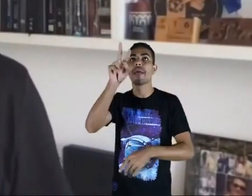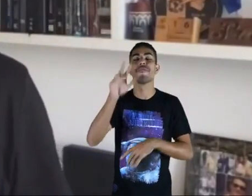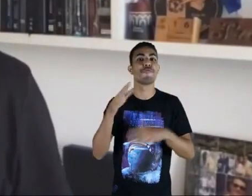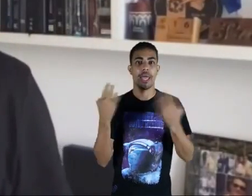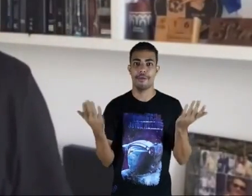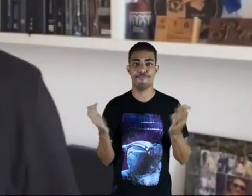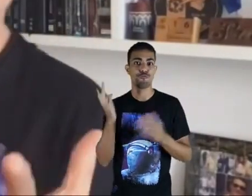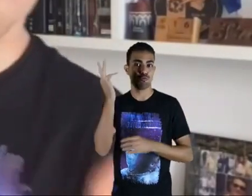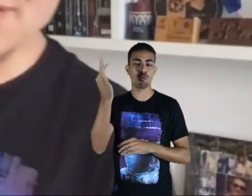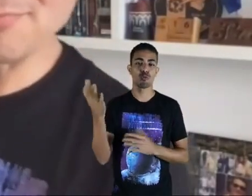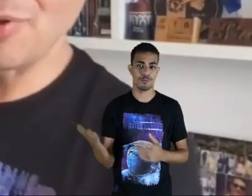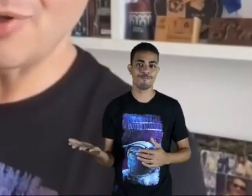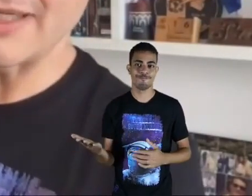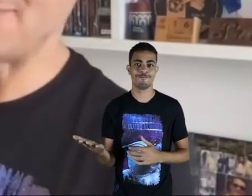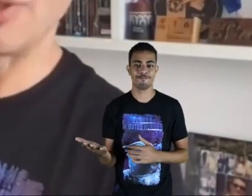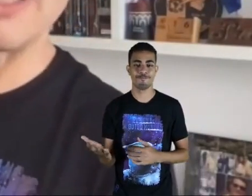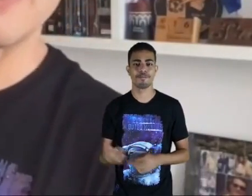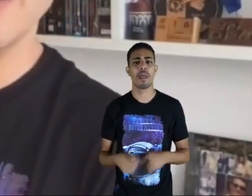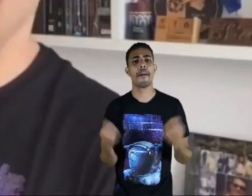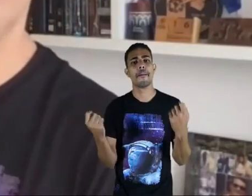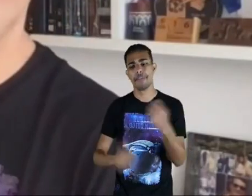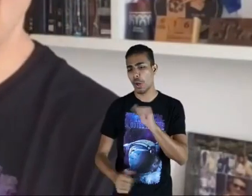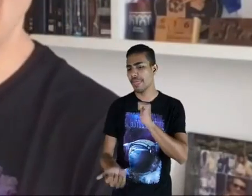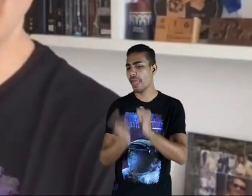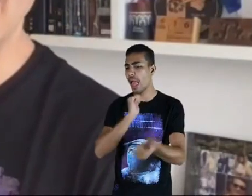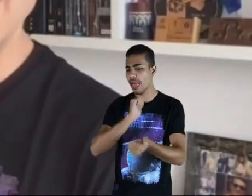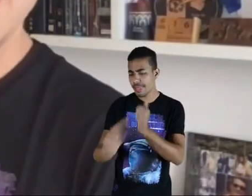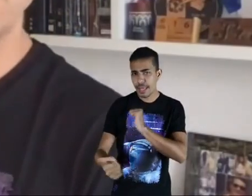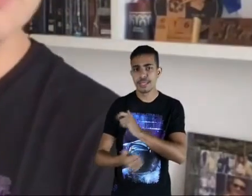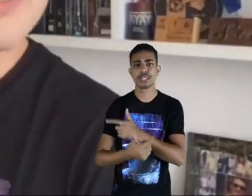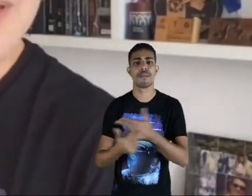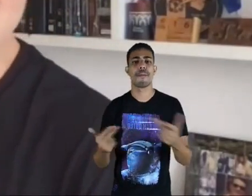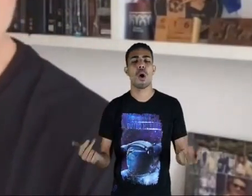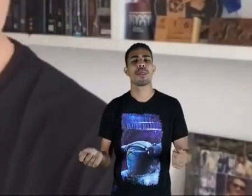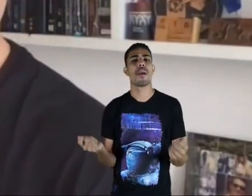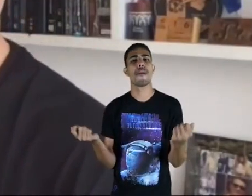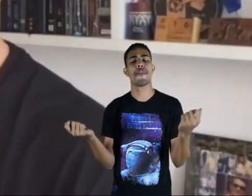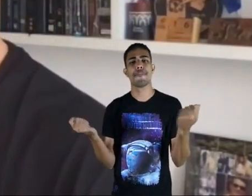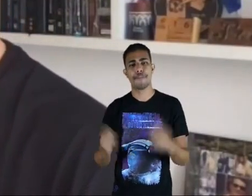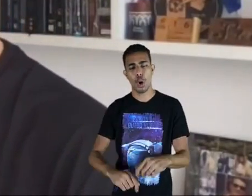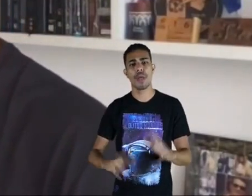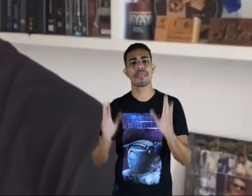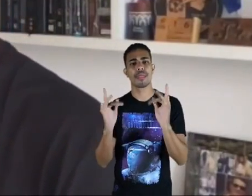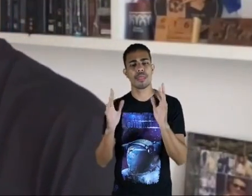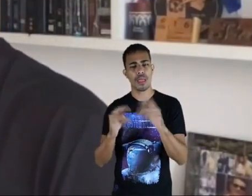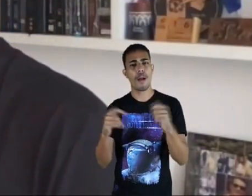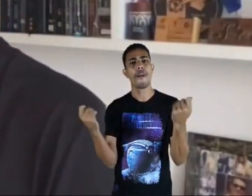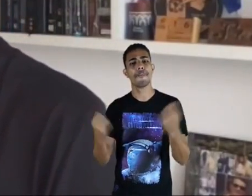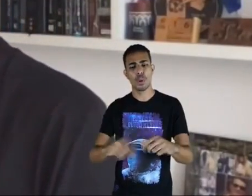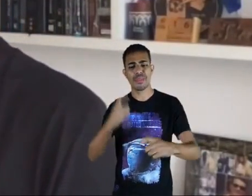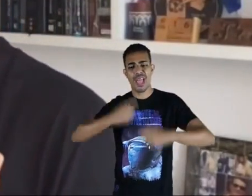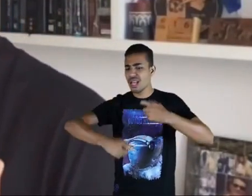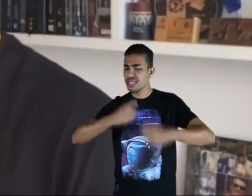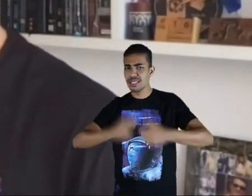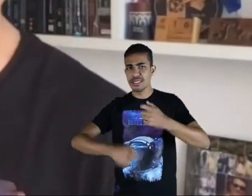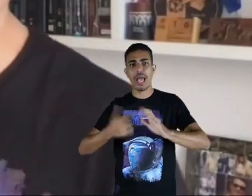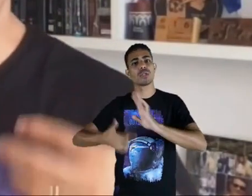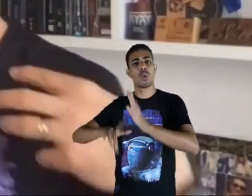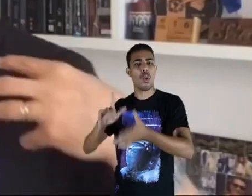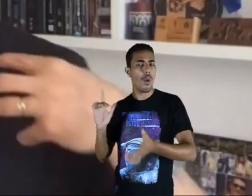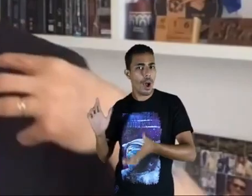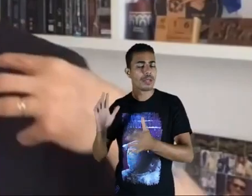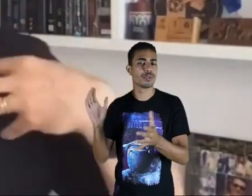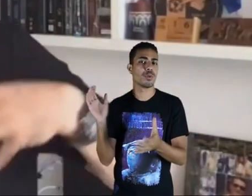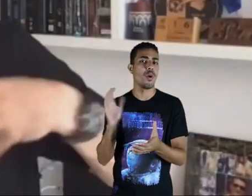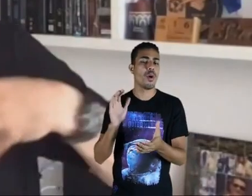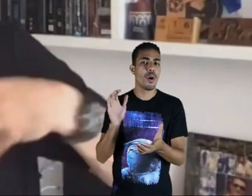glorioso. Pode ser o esporte, pode ser a namorada, pode ser o sexo livre, pode ser a definição